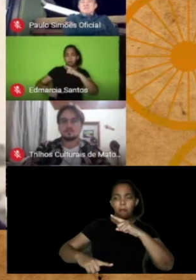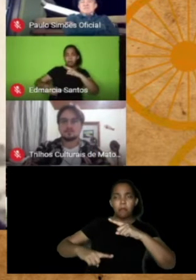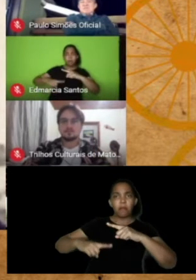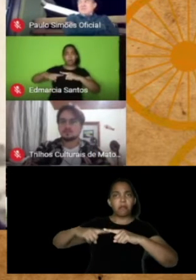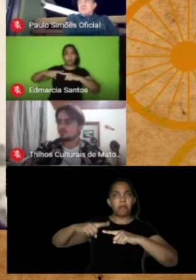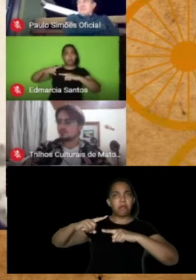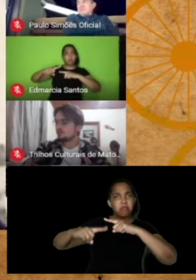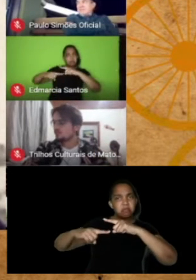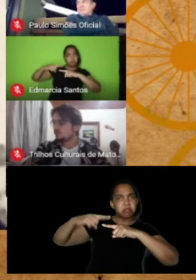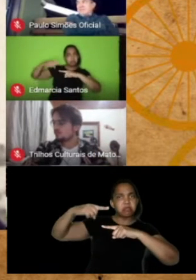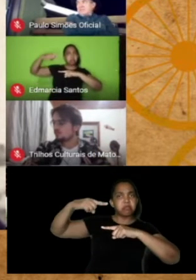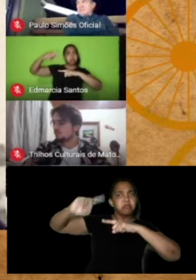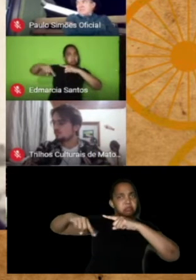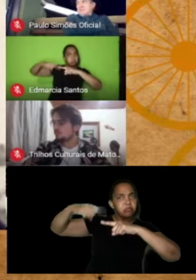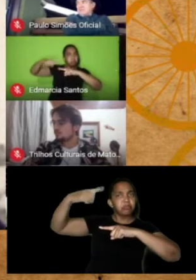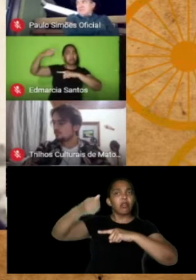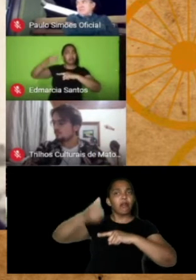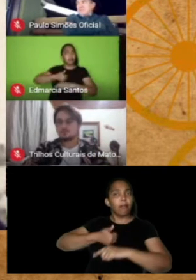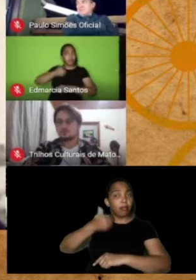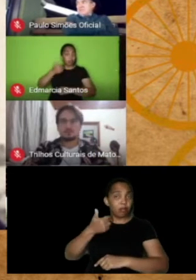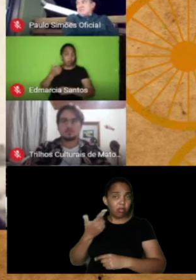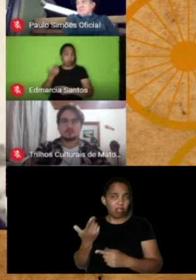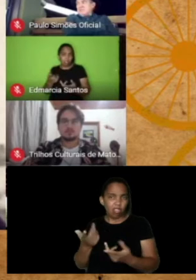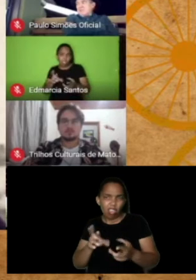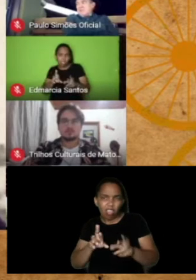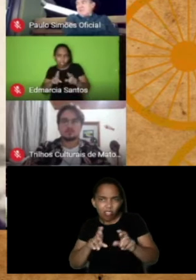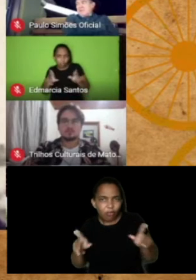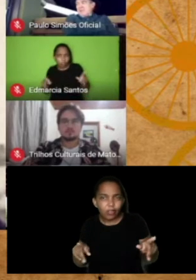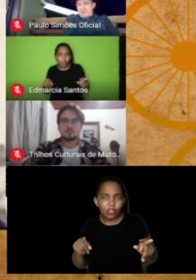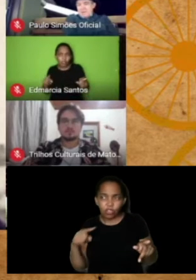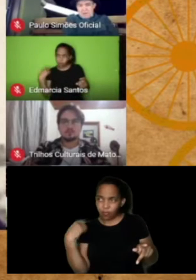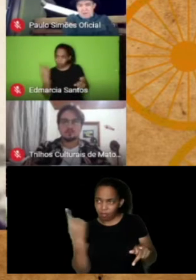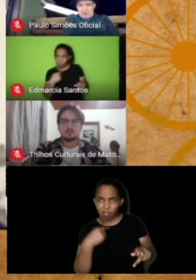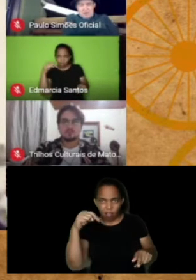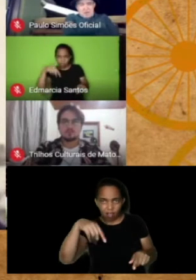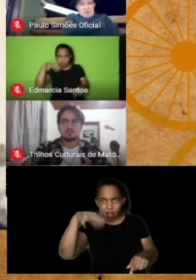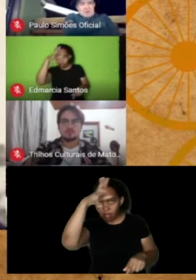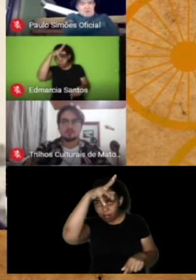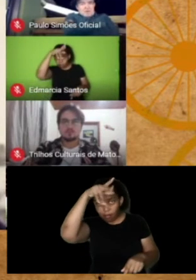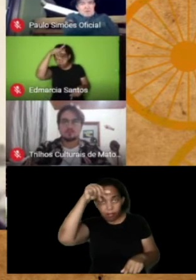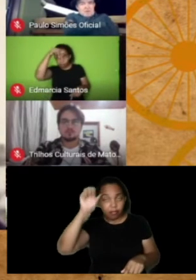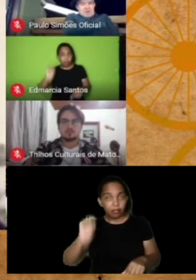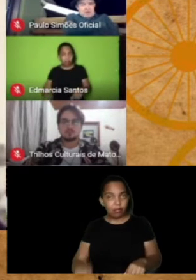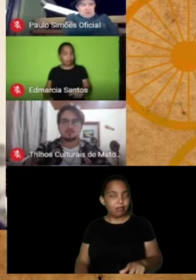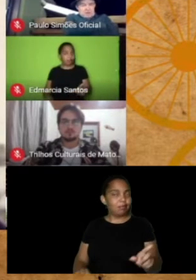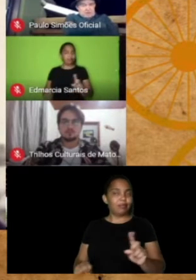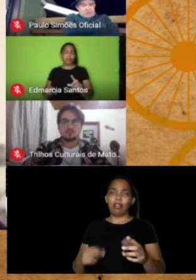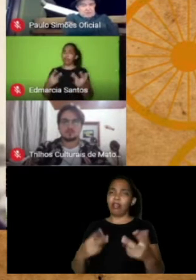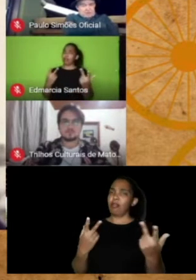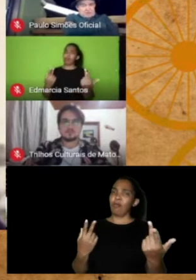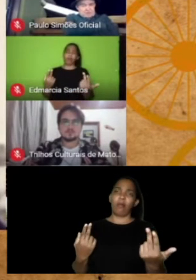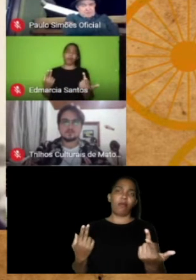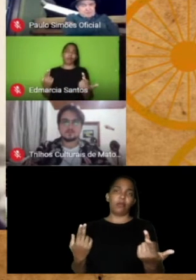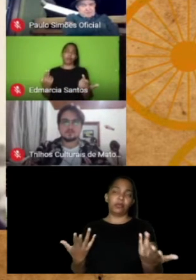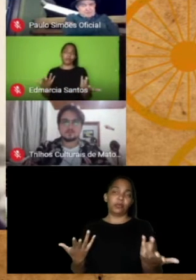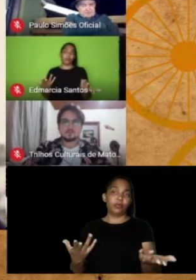o primeiro, e não seria diferente para nós aqui do Mato Grosso do Sul, porque foi a Ferrovia Noroeste do Brasil